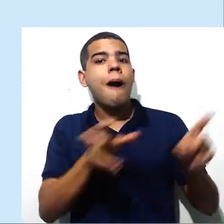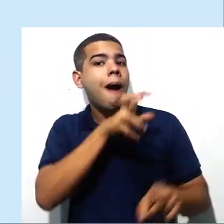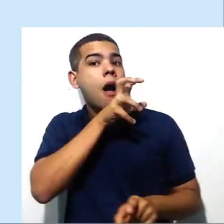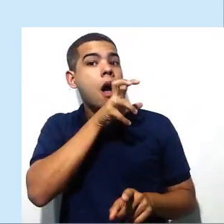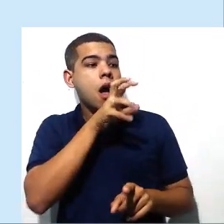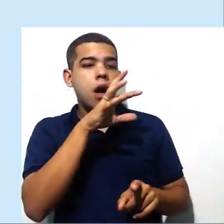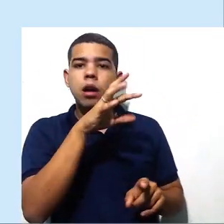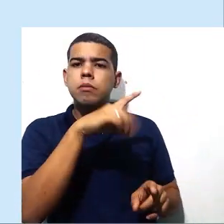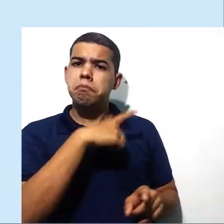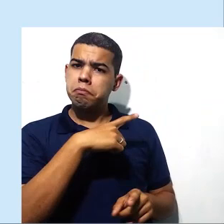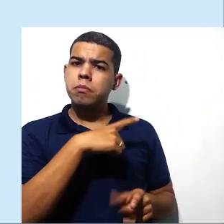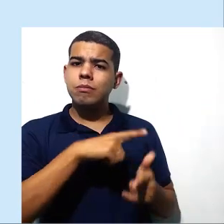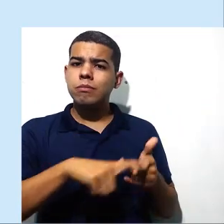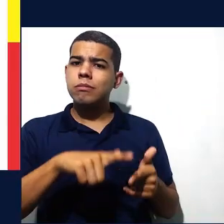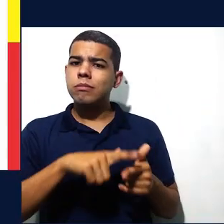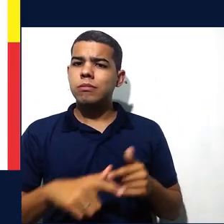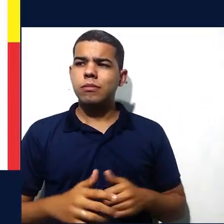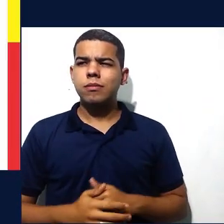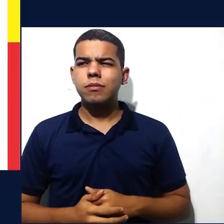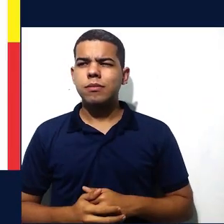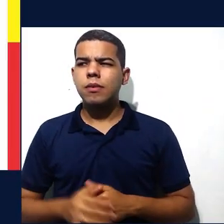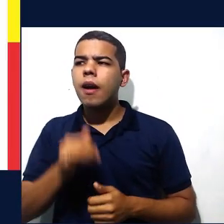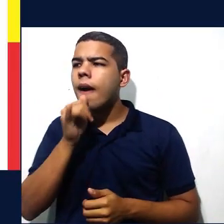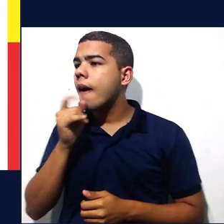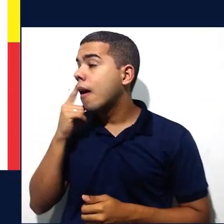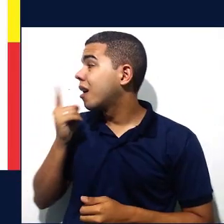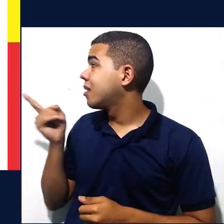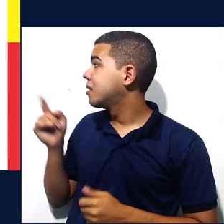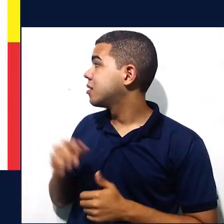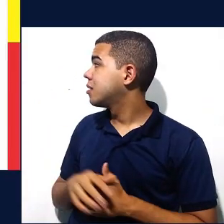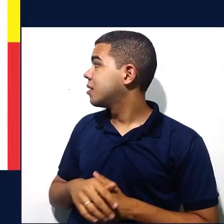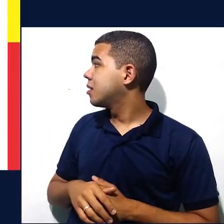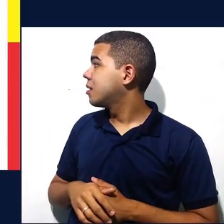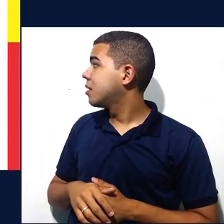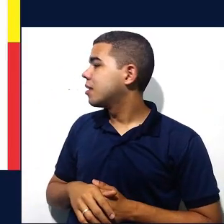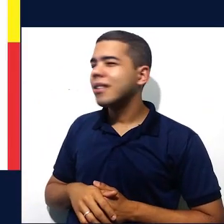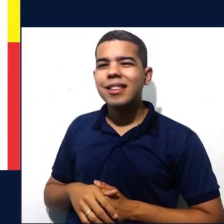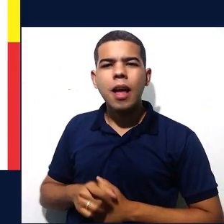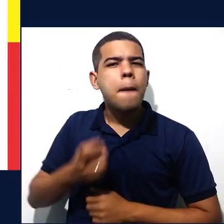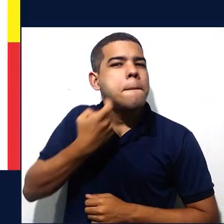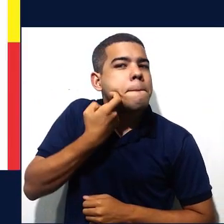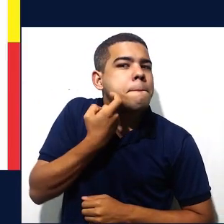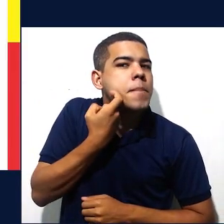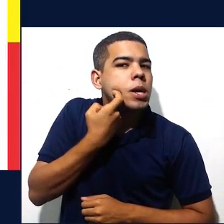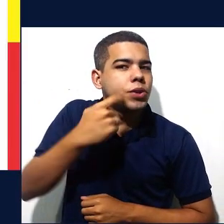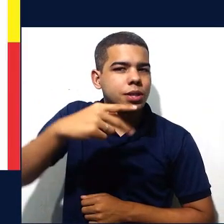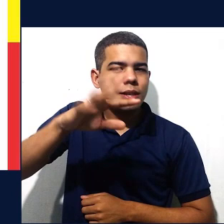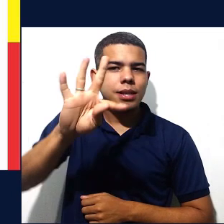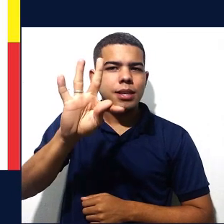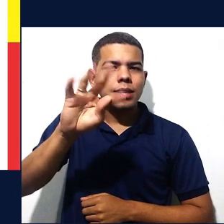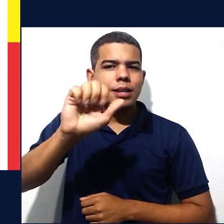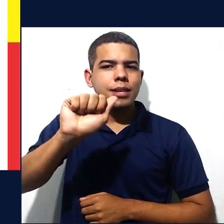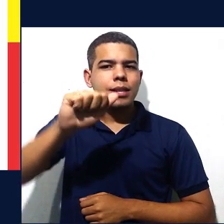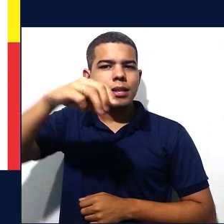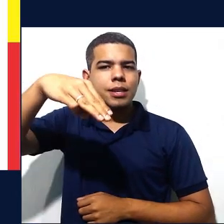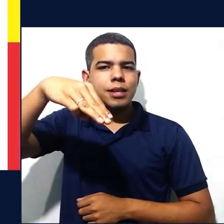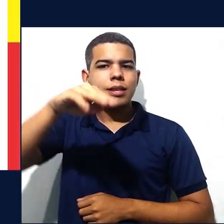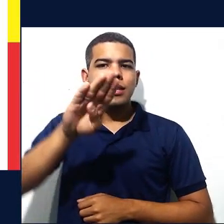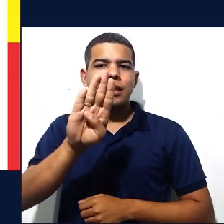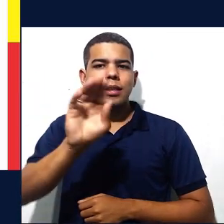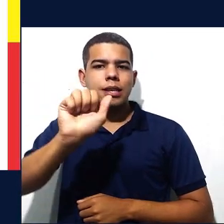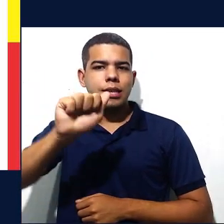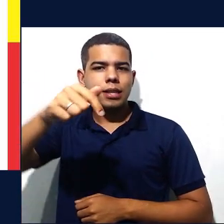animais. Observe na telinha. Um exemplar de tambaqui, né? Ele foi submetido em laboratório à